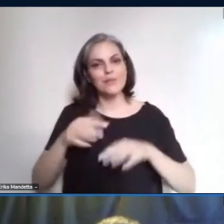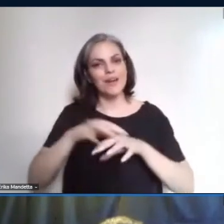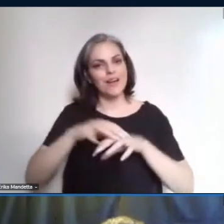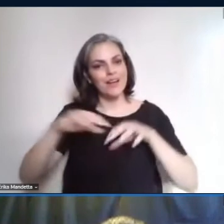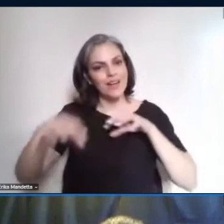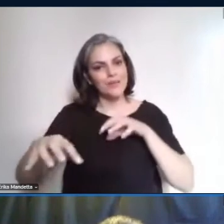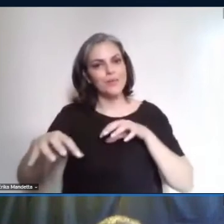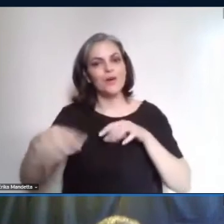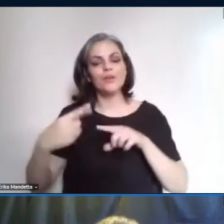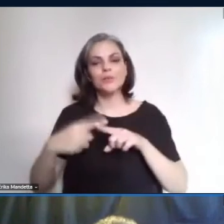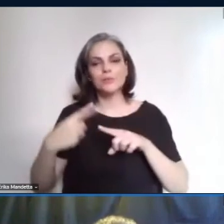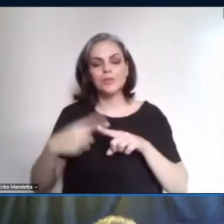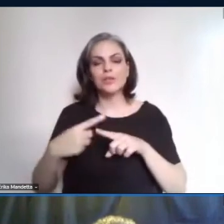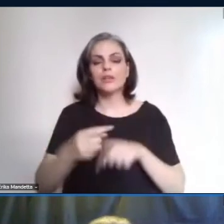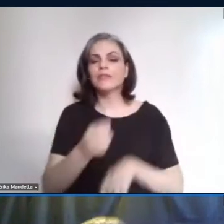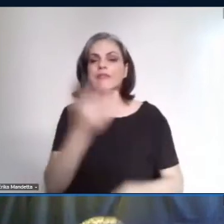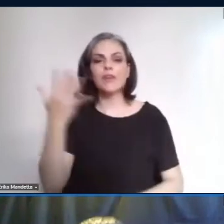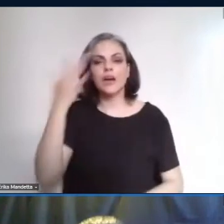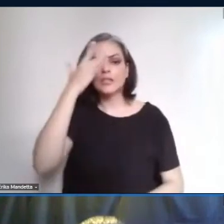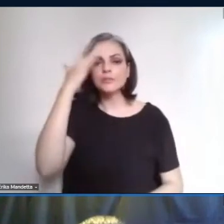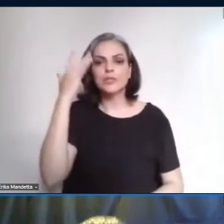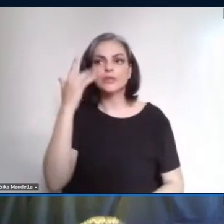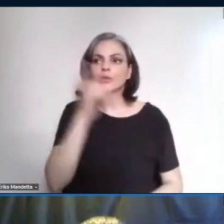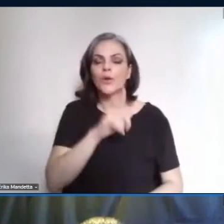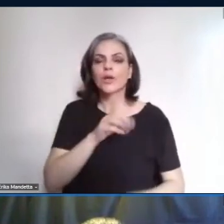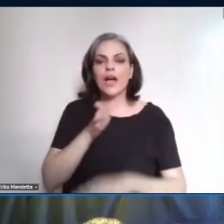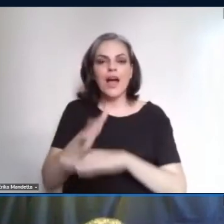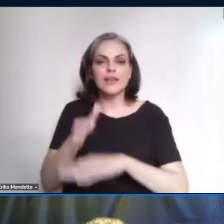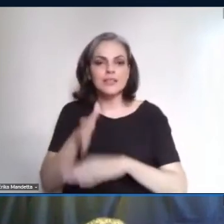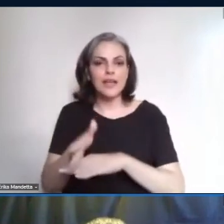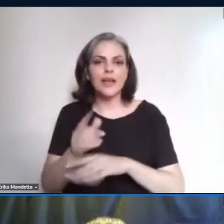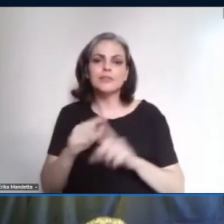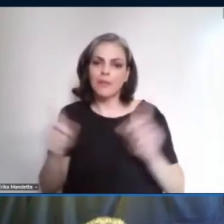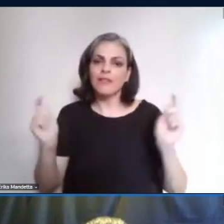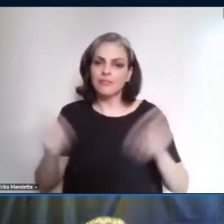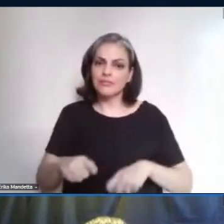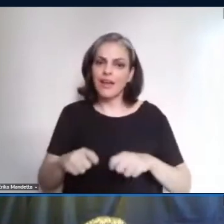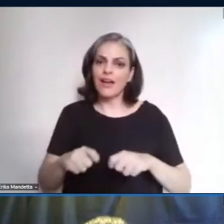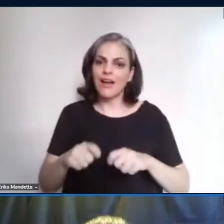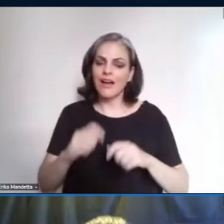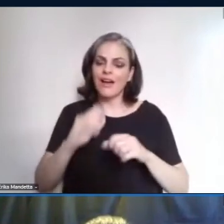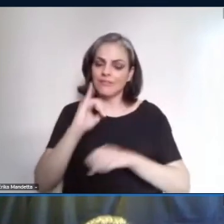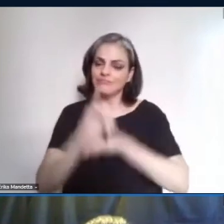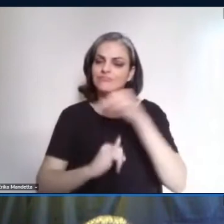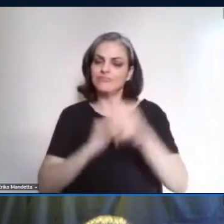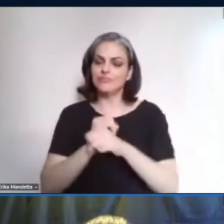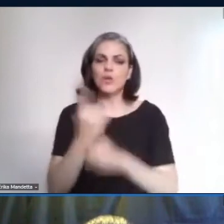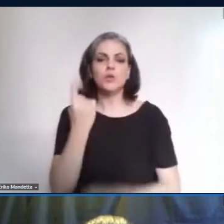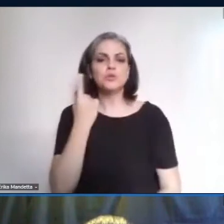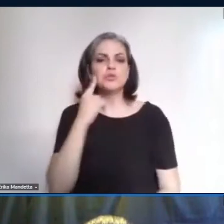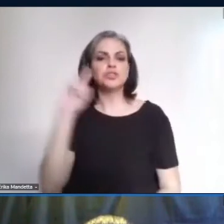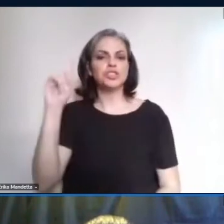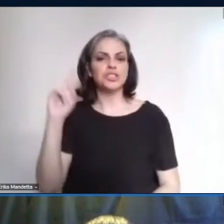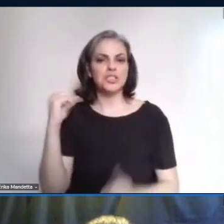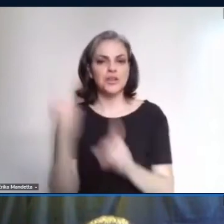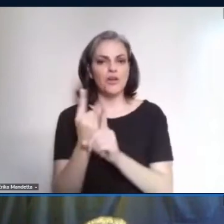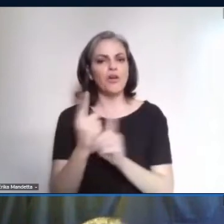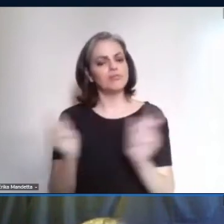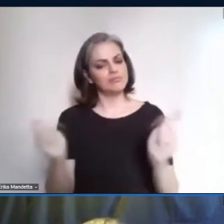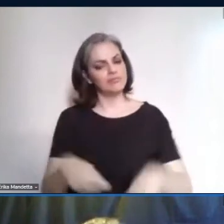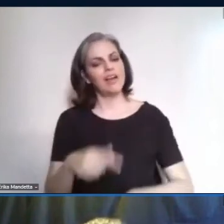não teriam acesso, se for feito um encontro de um dia, eu acho que vale muito a pena ele ser realizado.